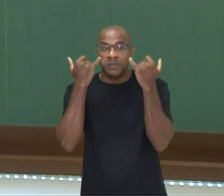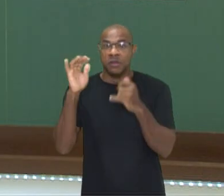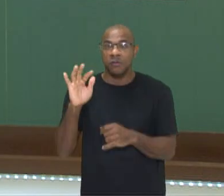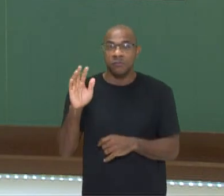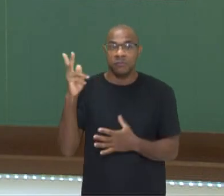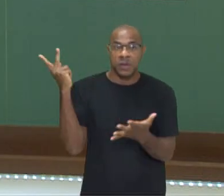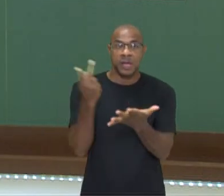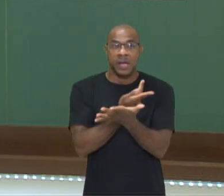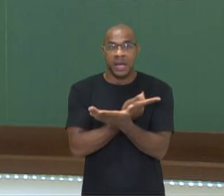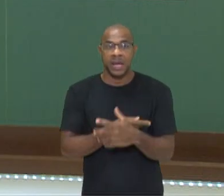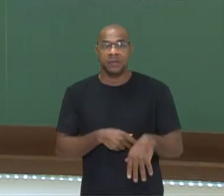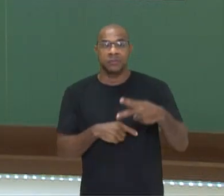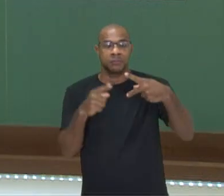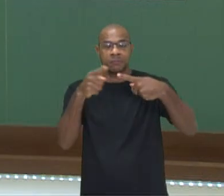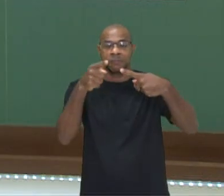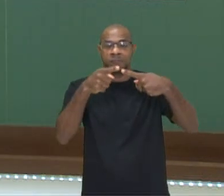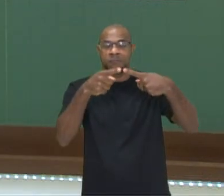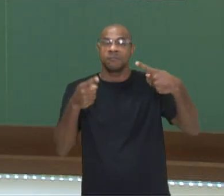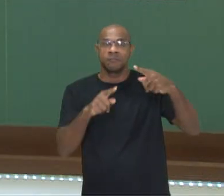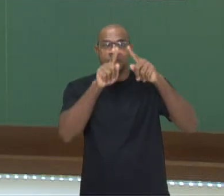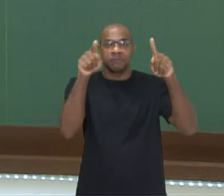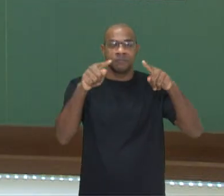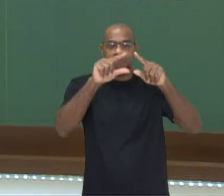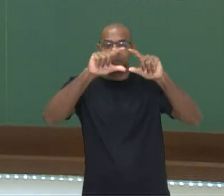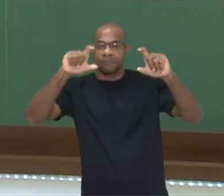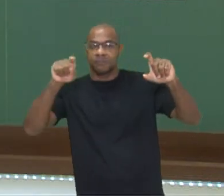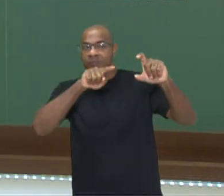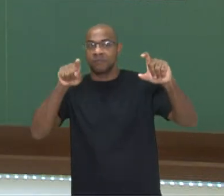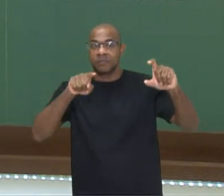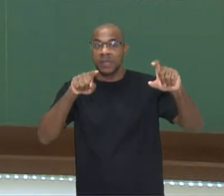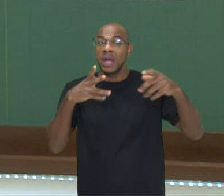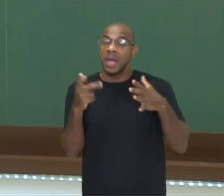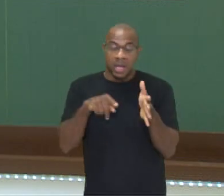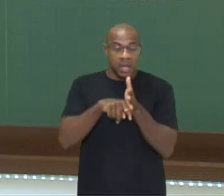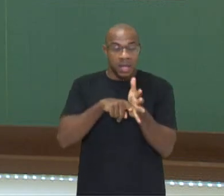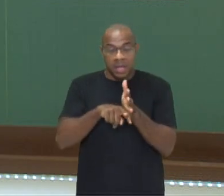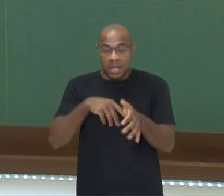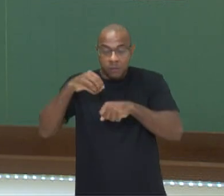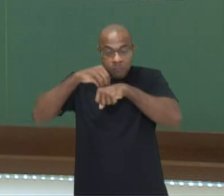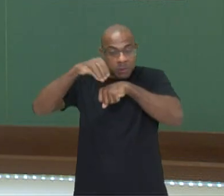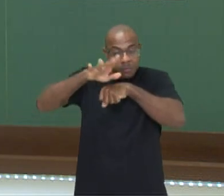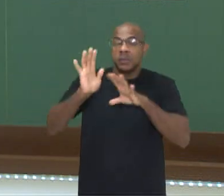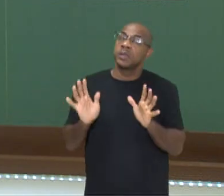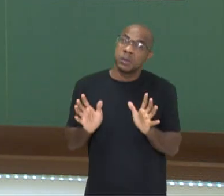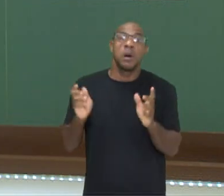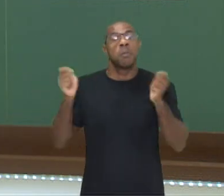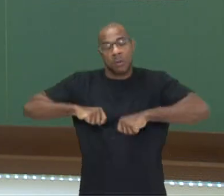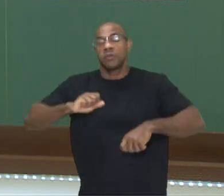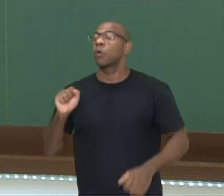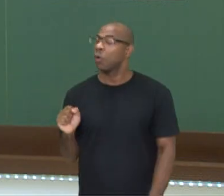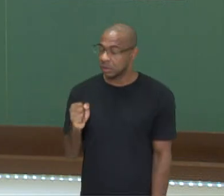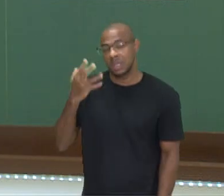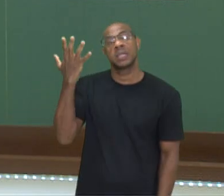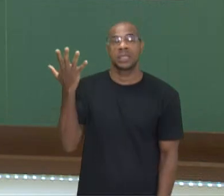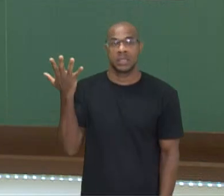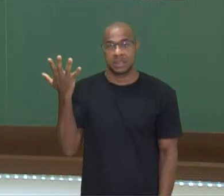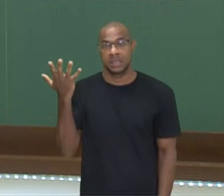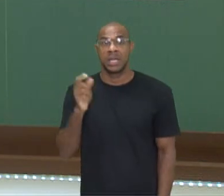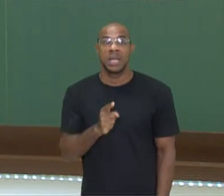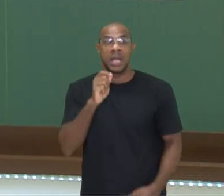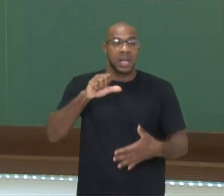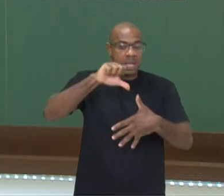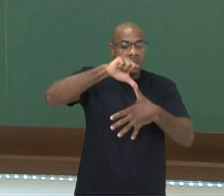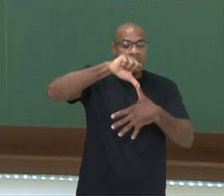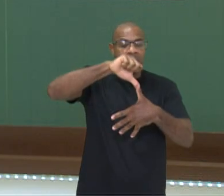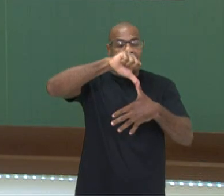São estudos. Eles dizem que ele sugere que pode ter sido na